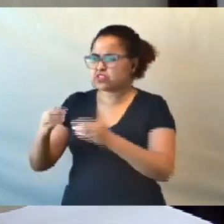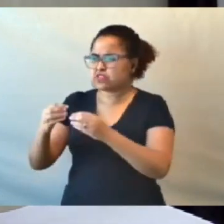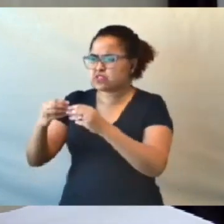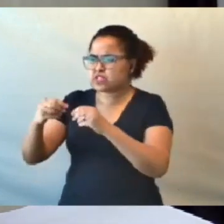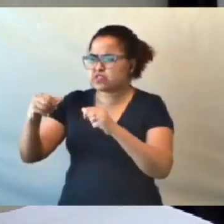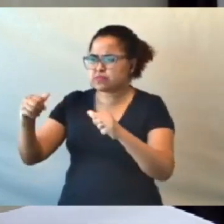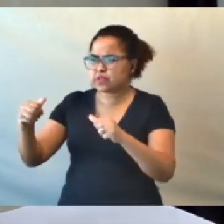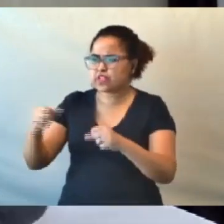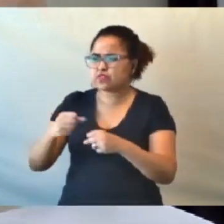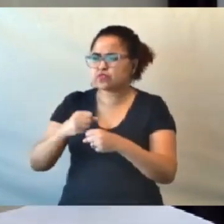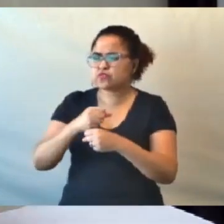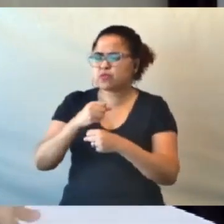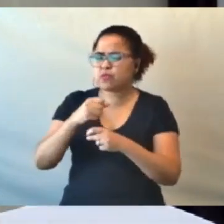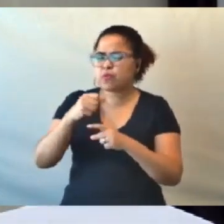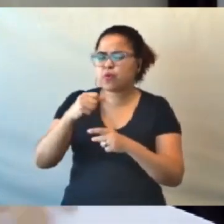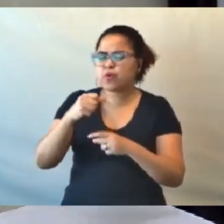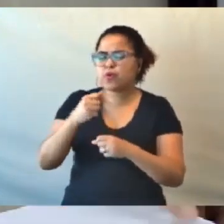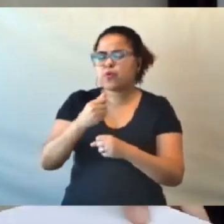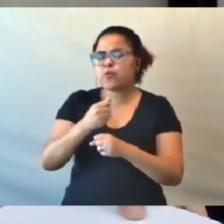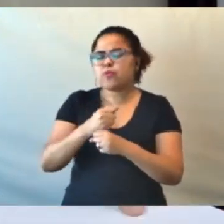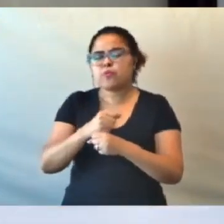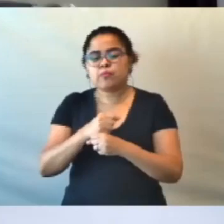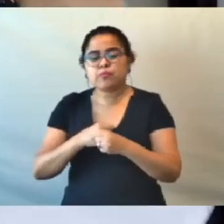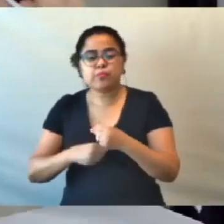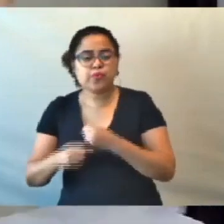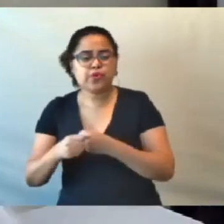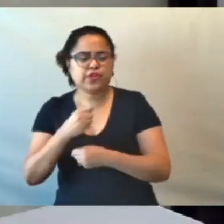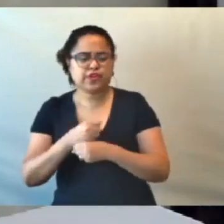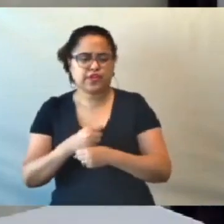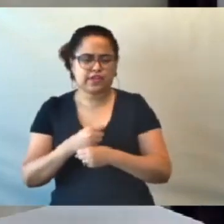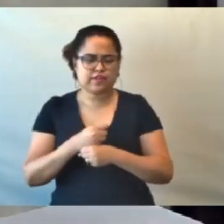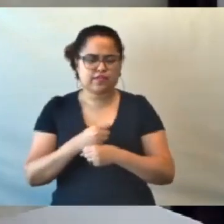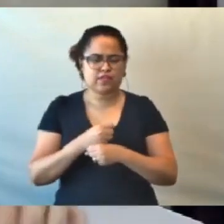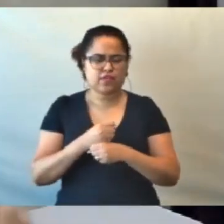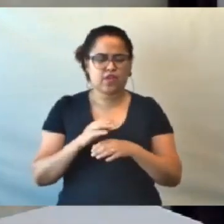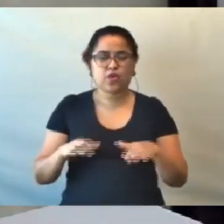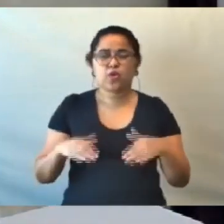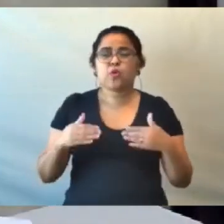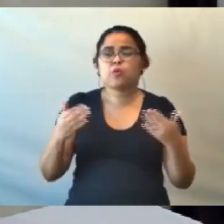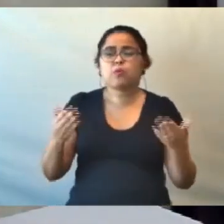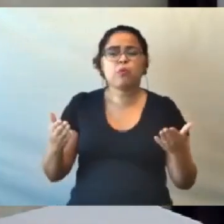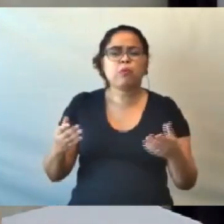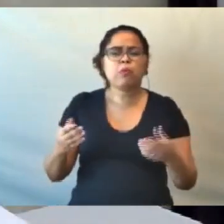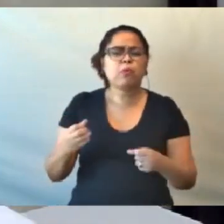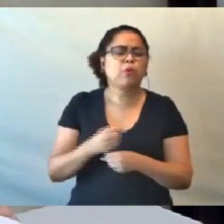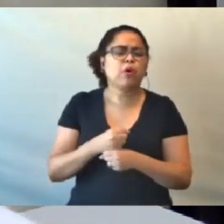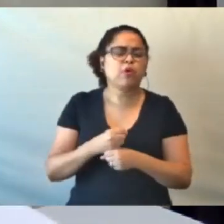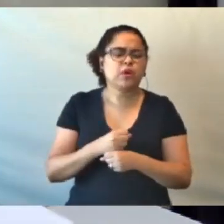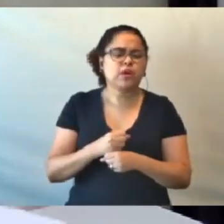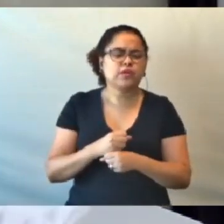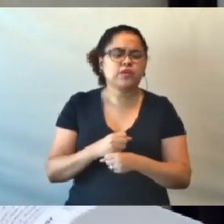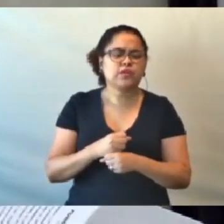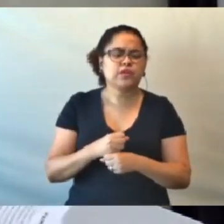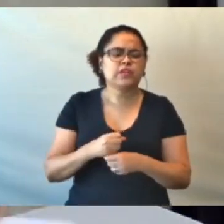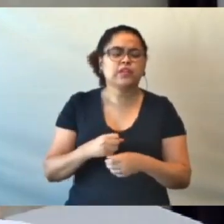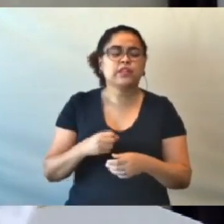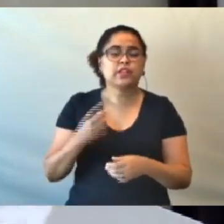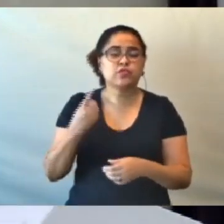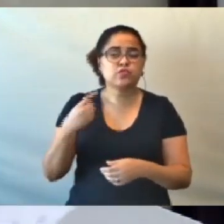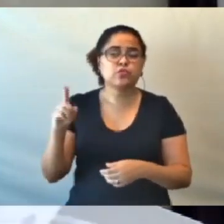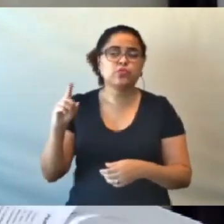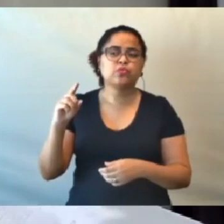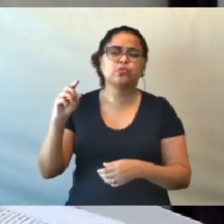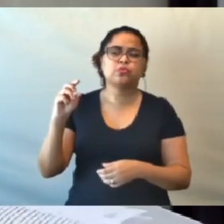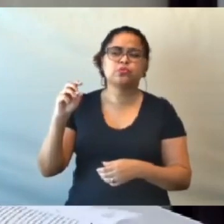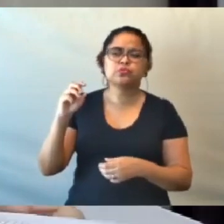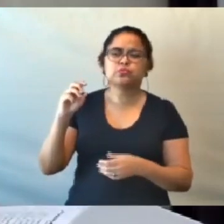desse dado técnico e qual ano ele se refere? Ele está no último relatório 5, nas páginas 6 e na página